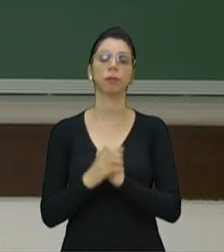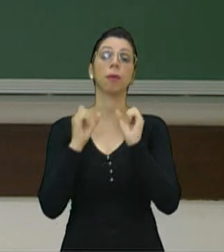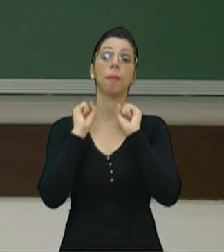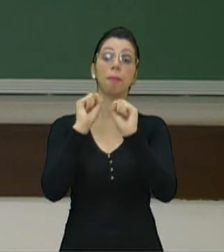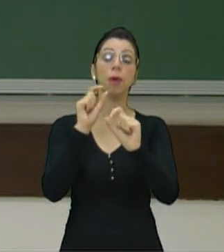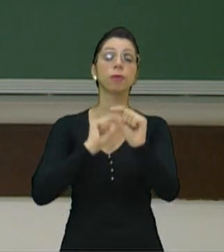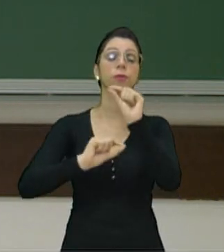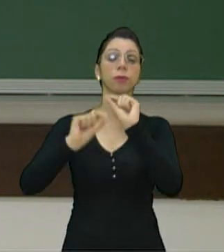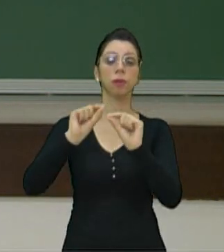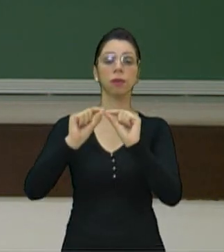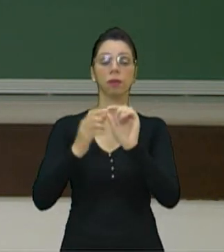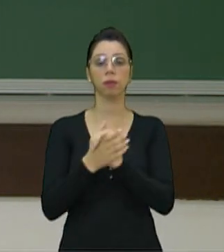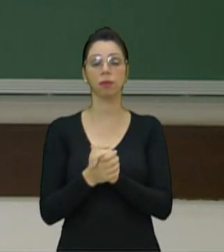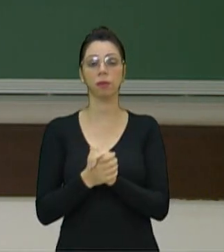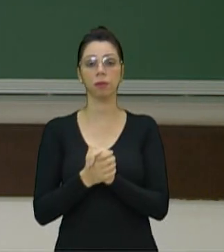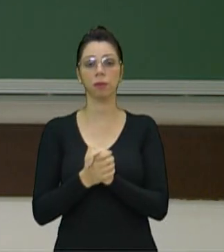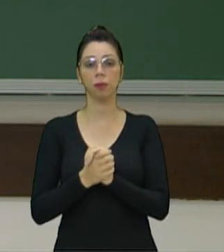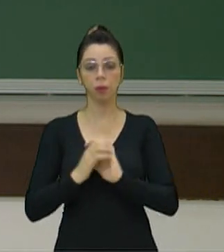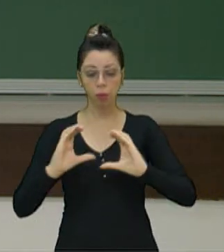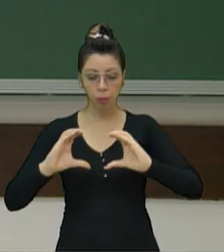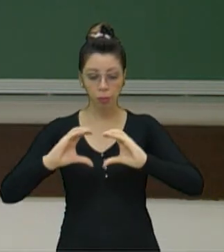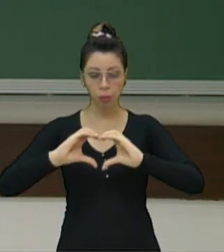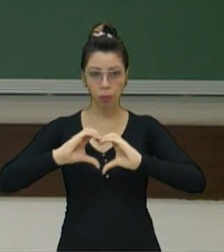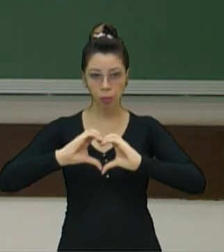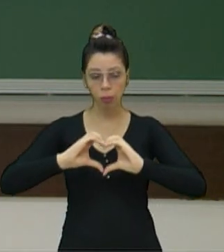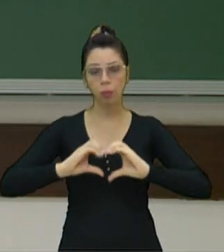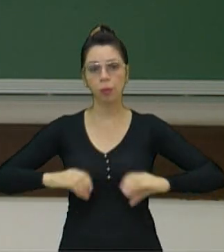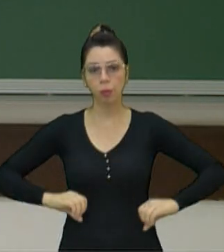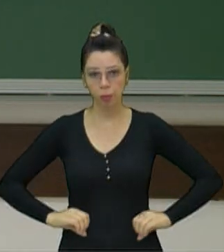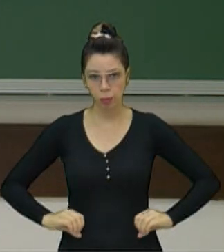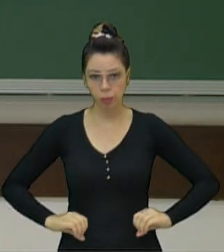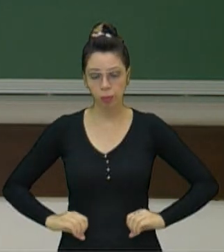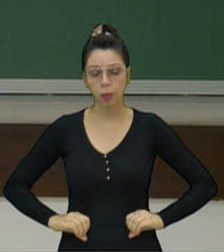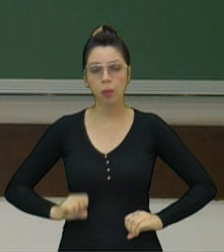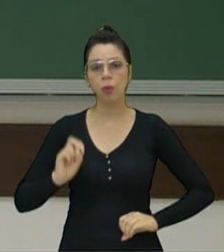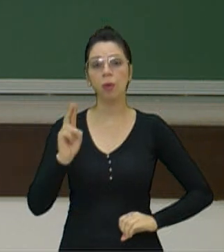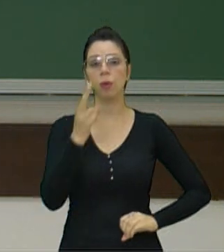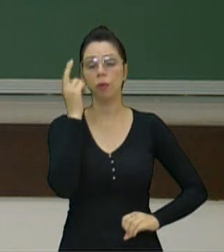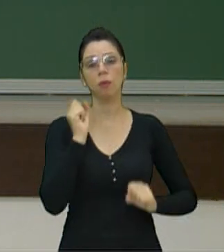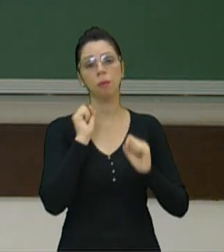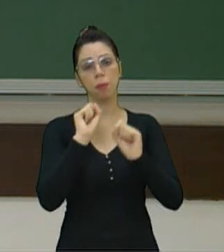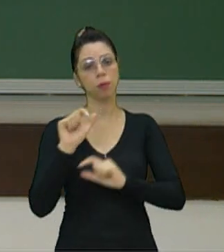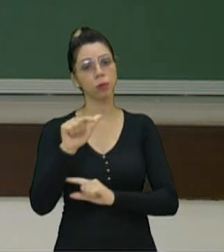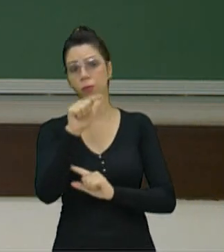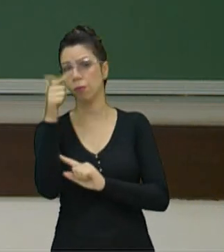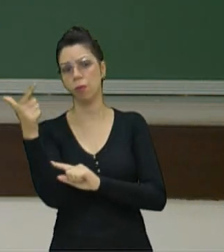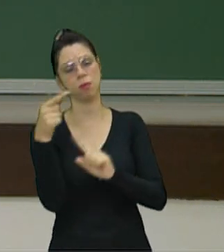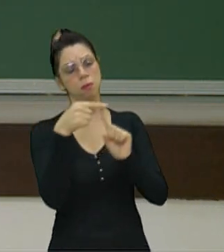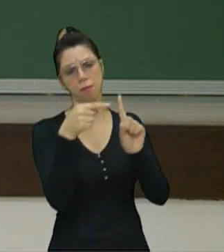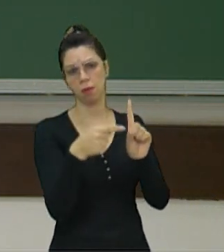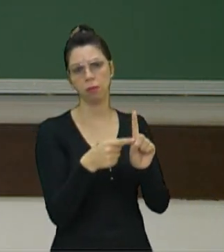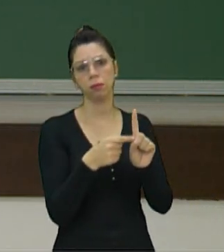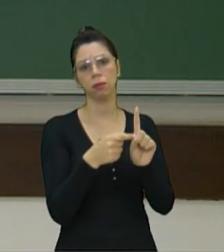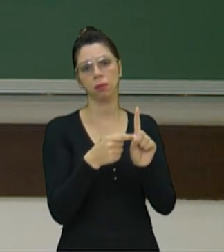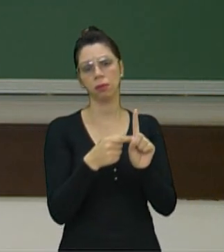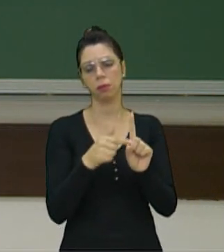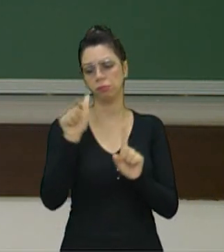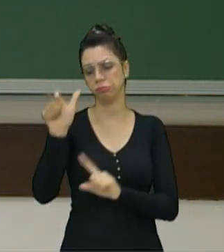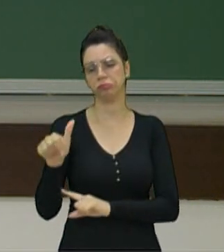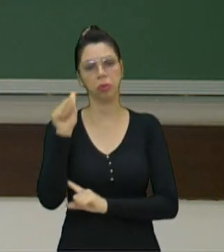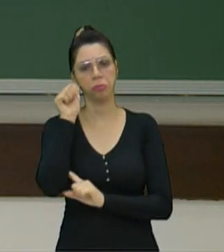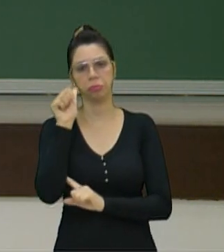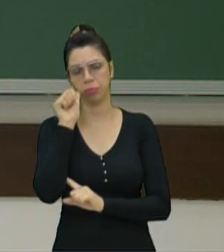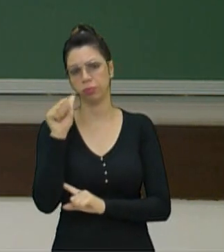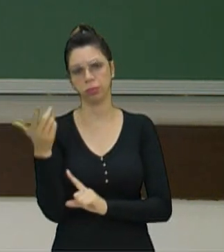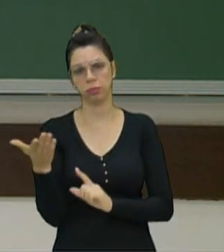ocorrer tanto no útero da própria doadora do óvulo, como pode ser numa barriga solidária, que a gente chamaria assim,